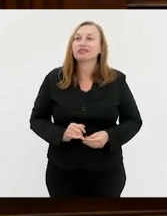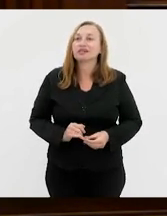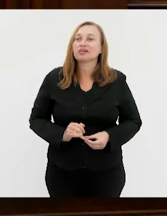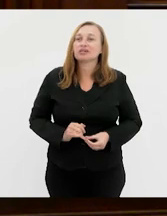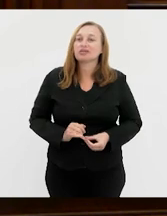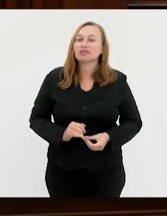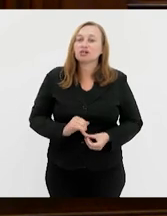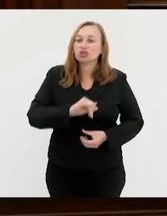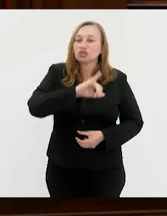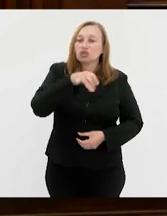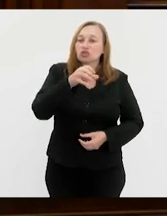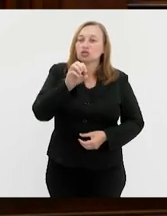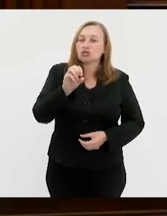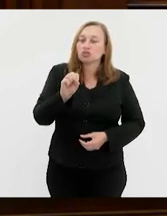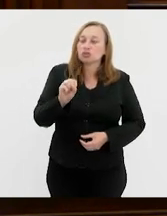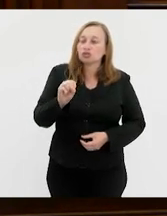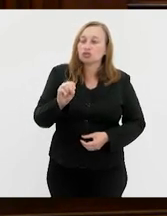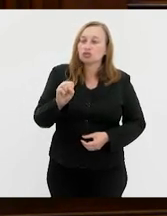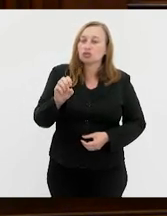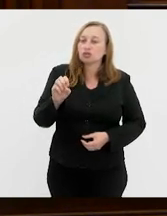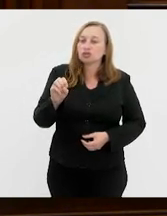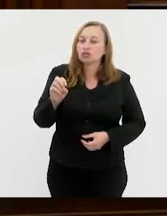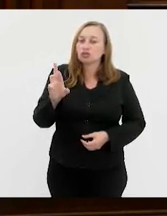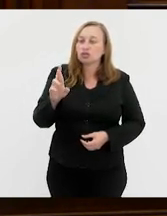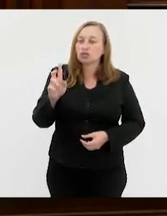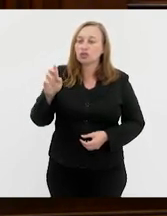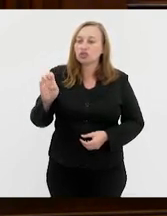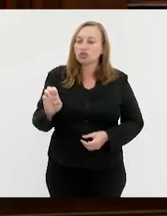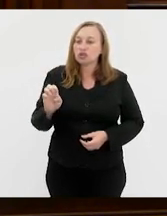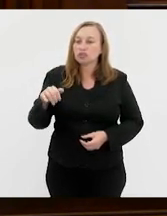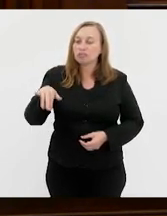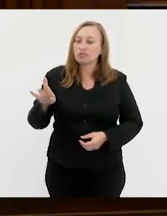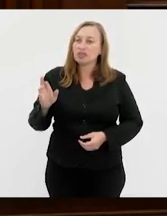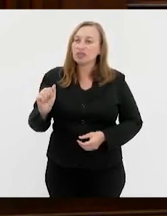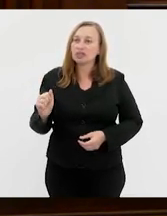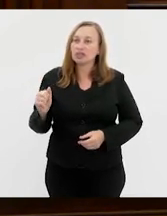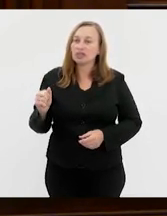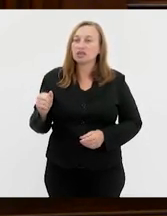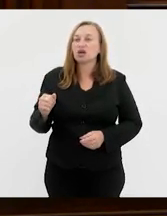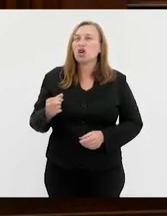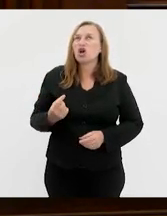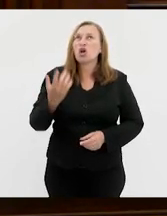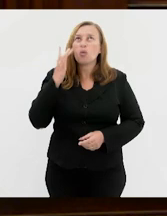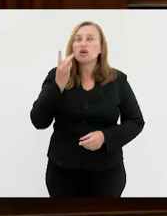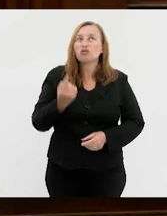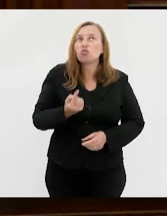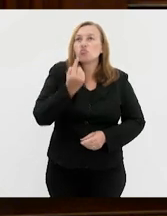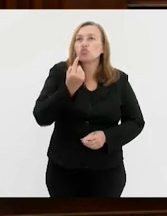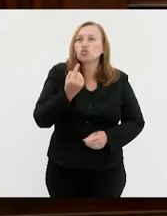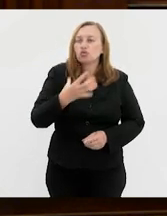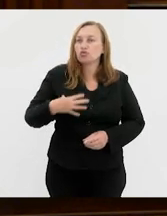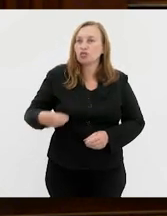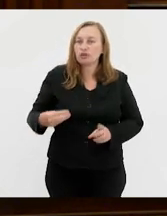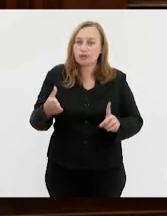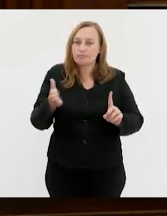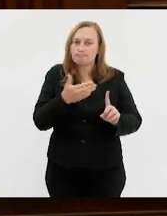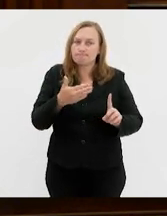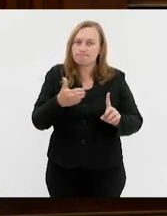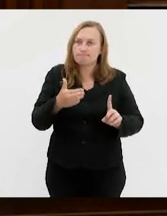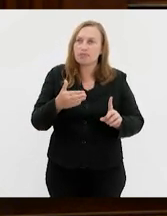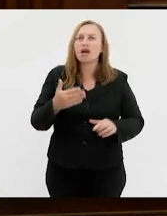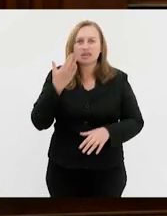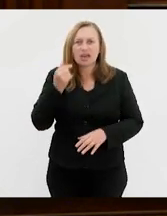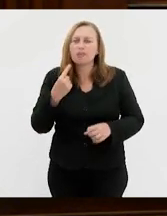Jorge Miranda, levava cascudo para ganhar. Acho que foi o único filho que tomou cascudo, cara. Mas sabe por quê? Porque